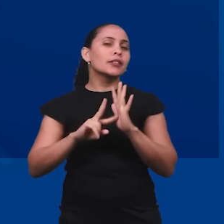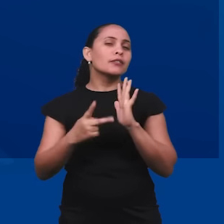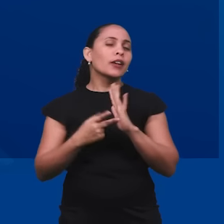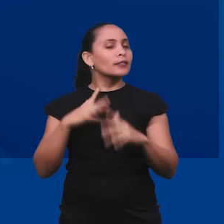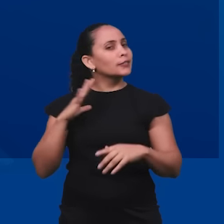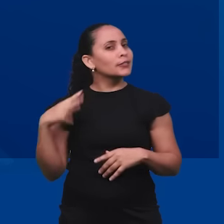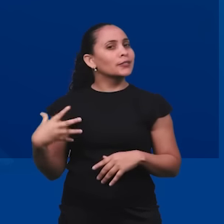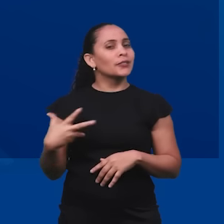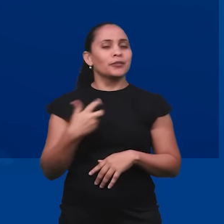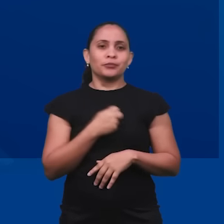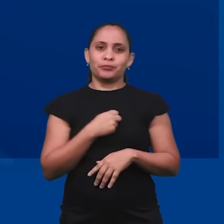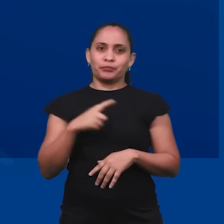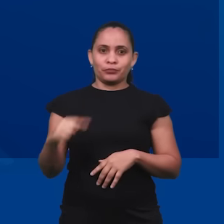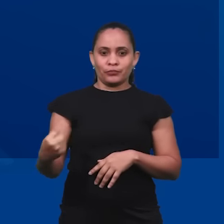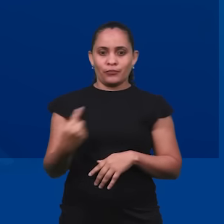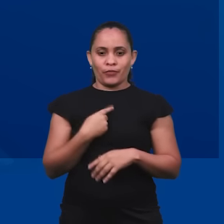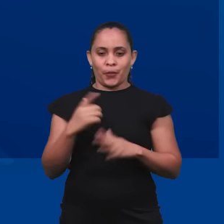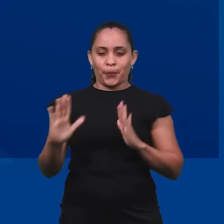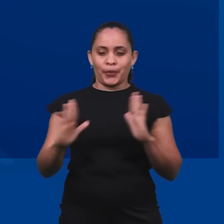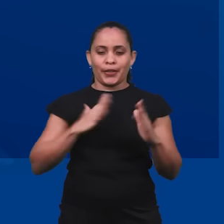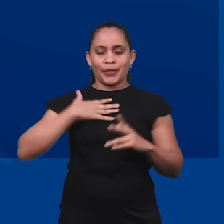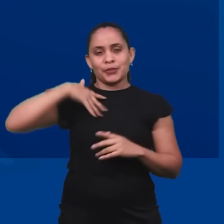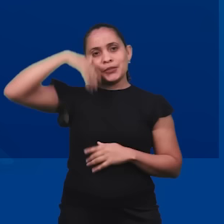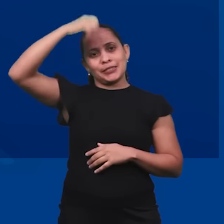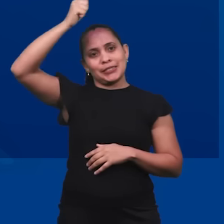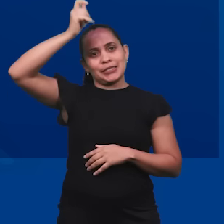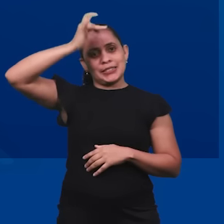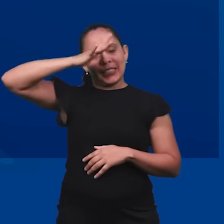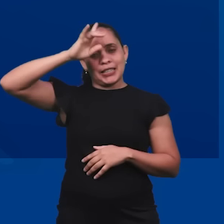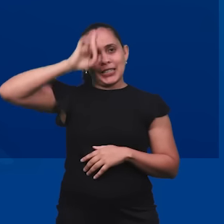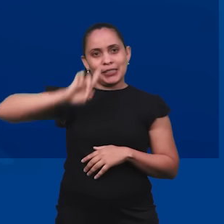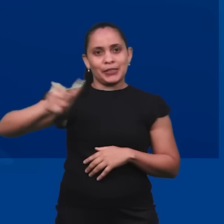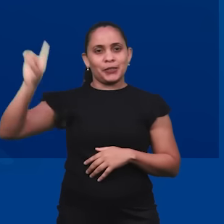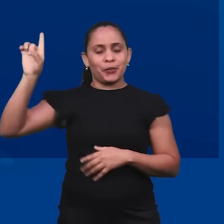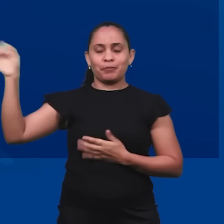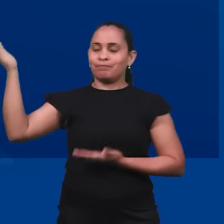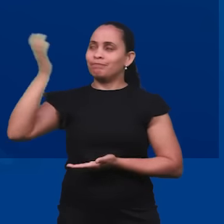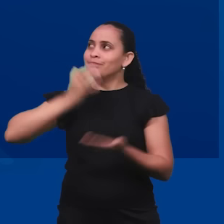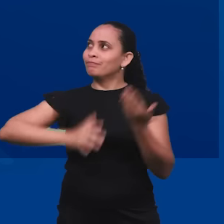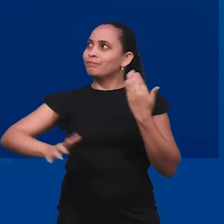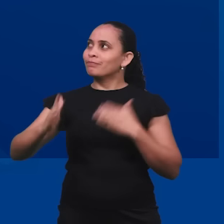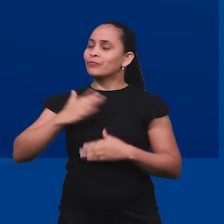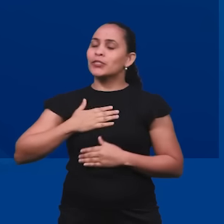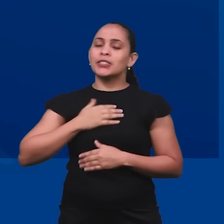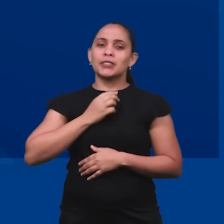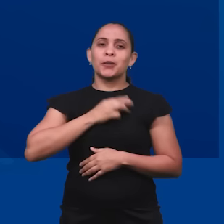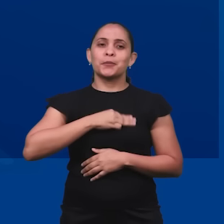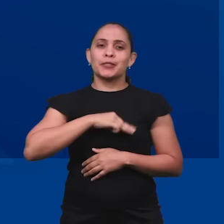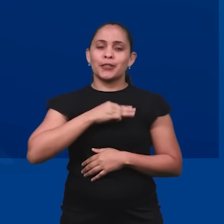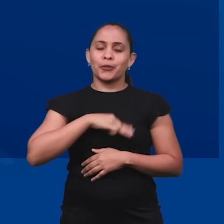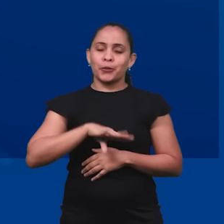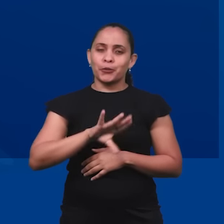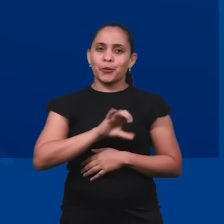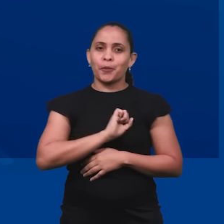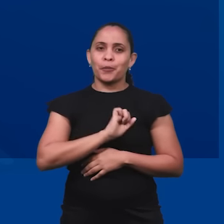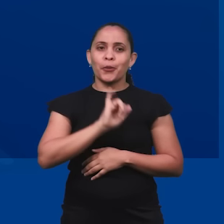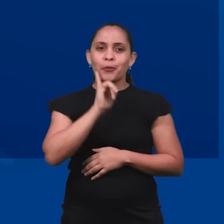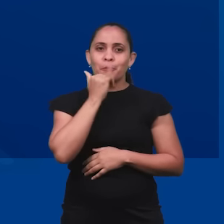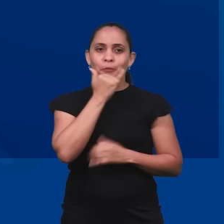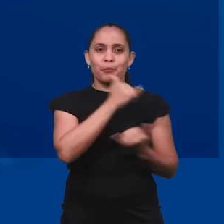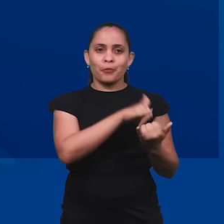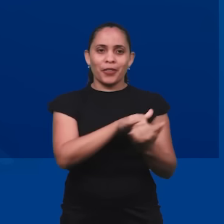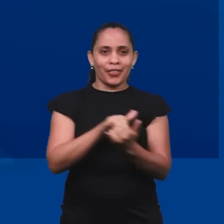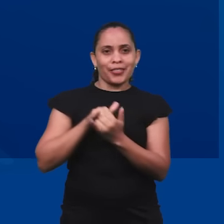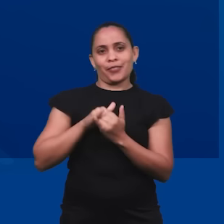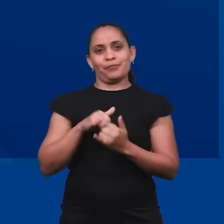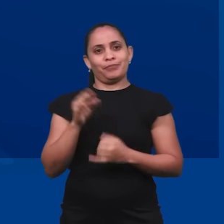Nós vivemos agora num período da graça, onde o Senhor tem nos dado, através da sua misericórdia, o perdão dos